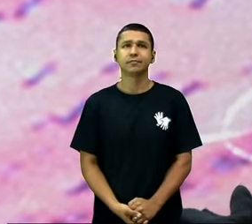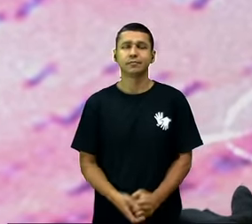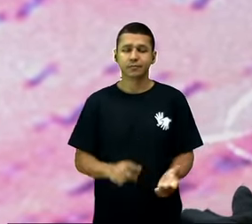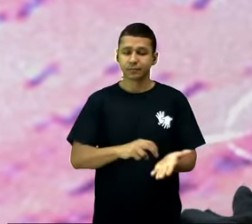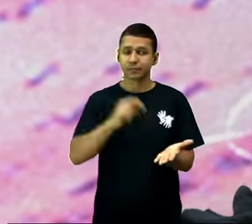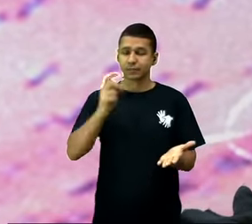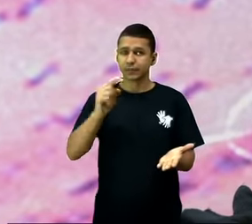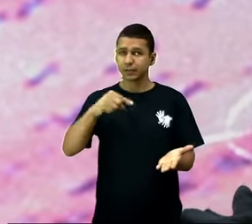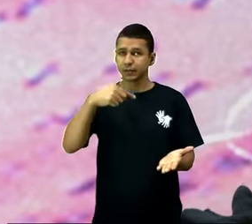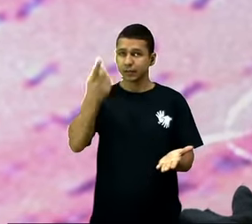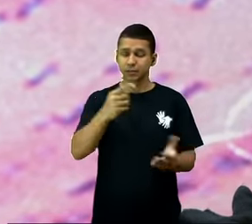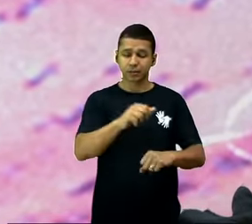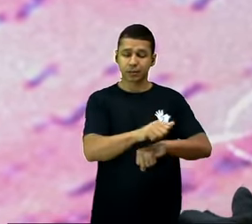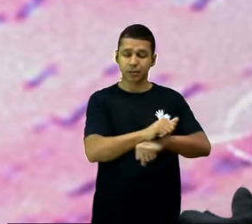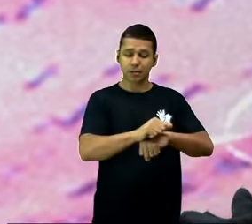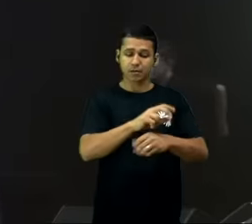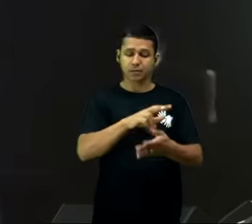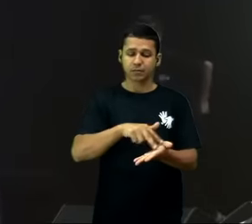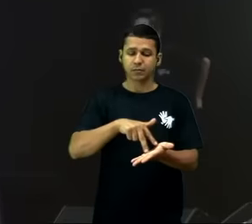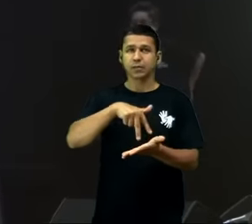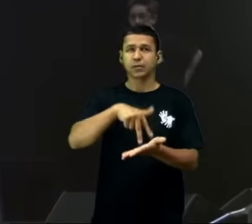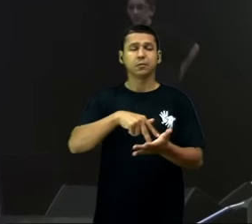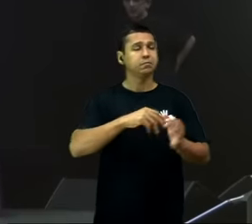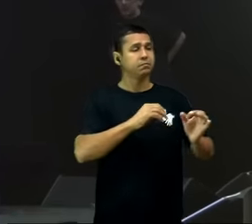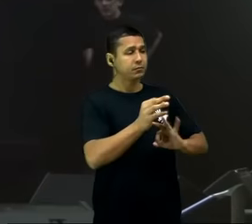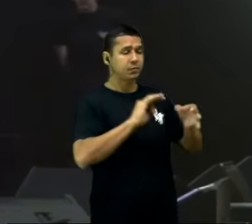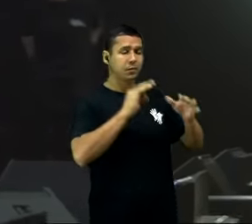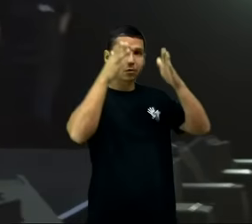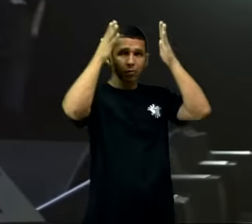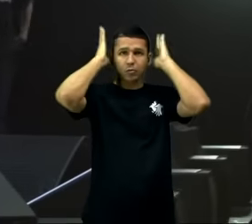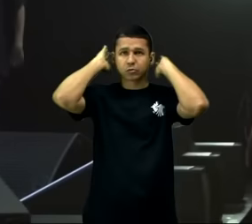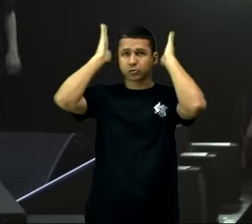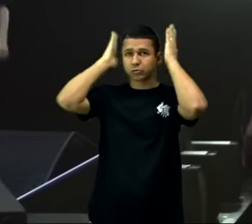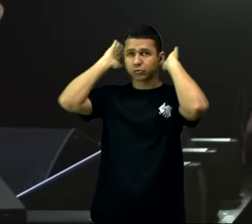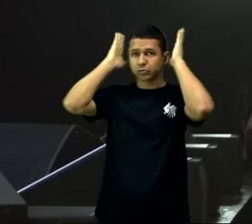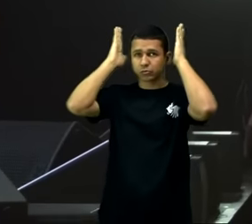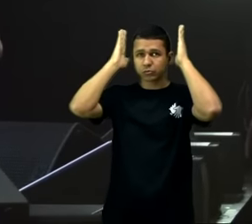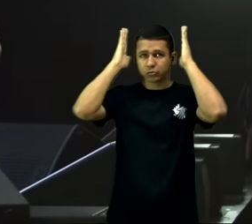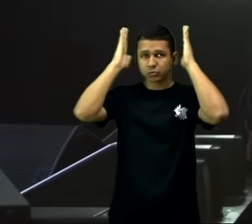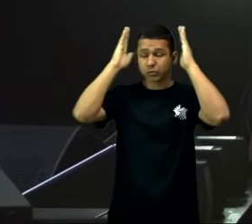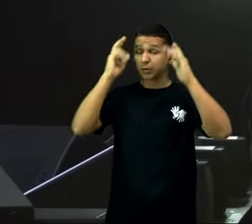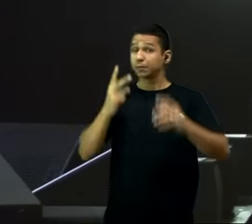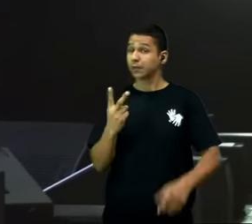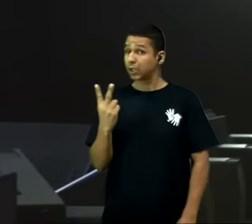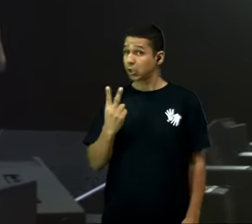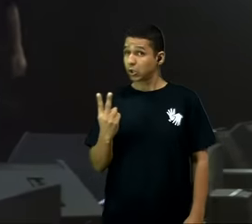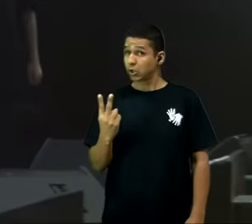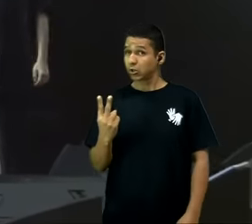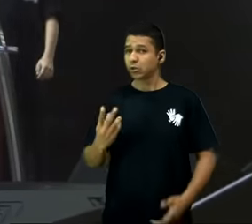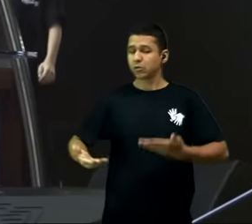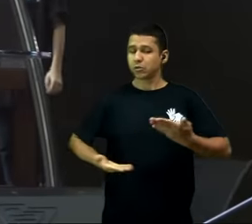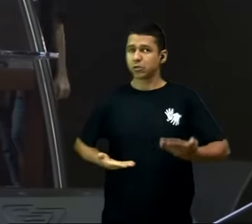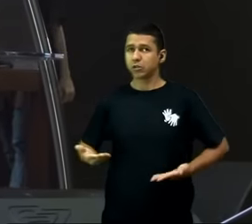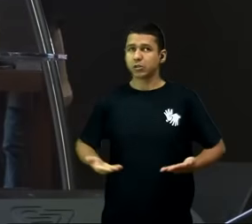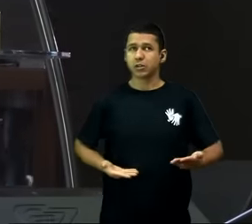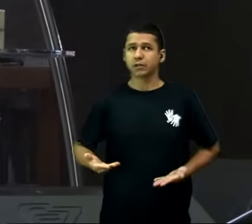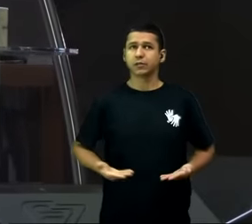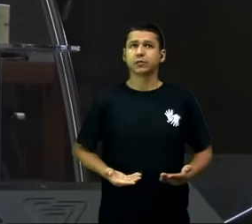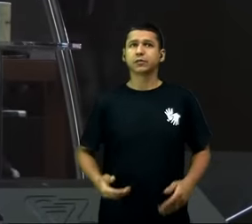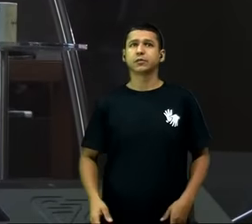Abraão levantou, preparou o jumento, levou consigo dois dos seus servos.